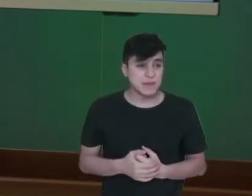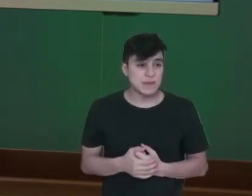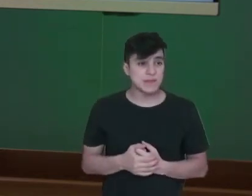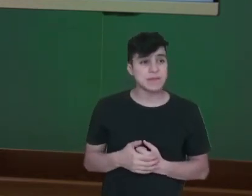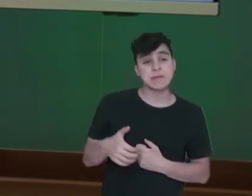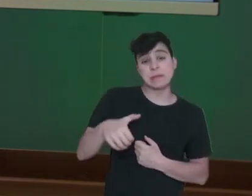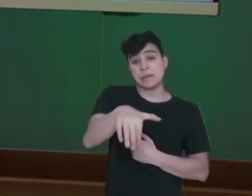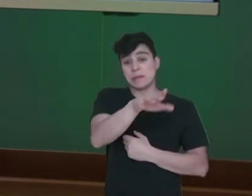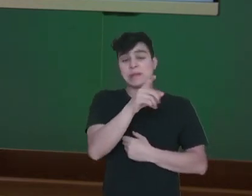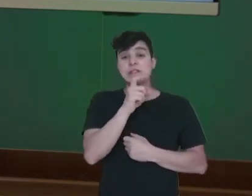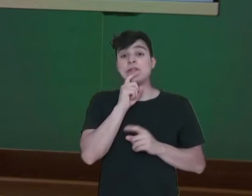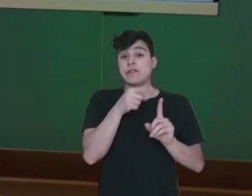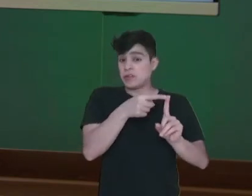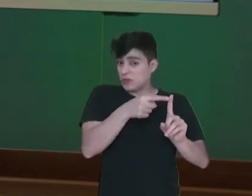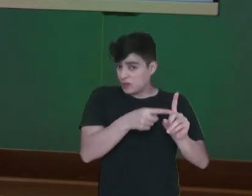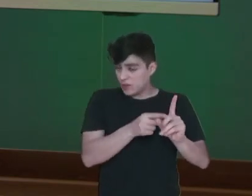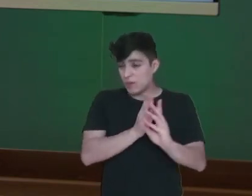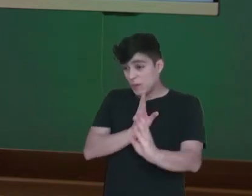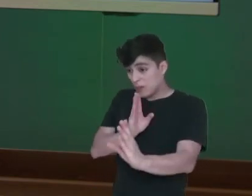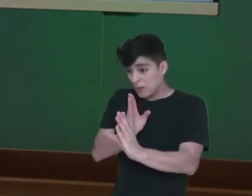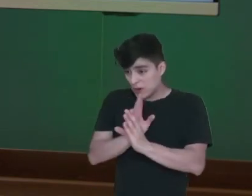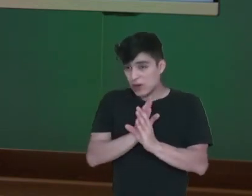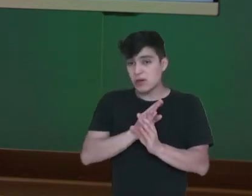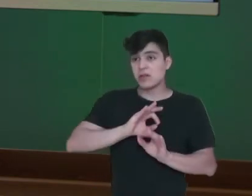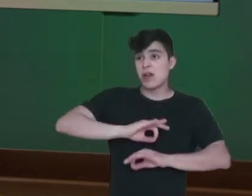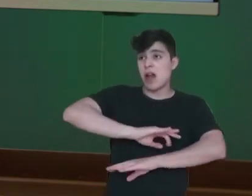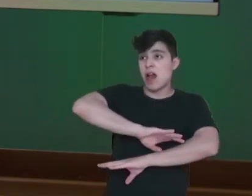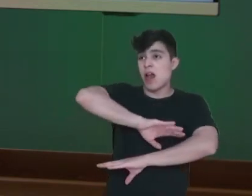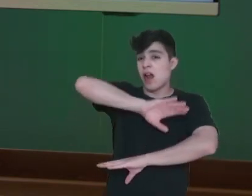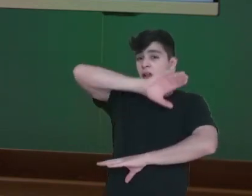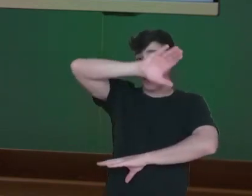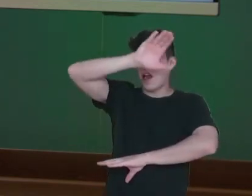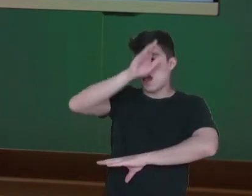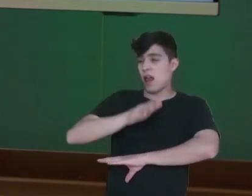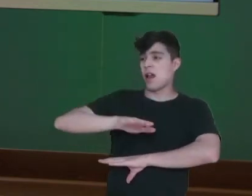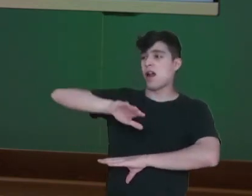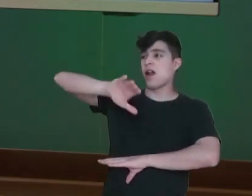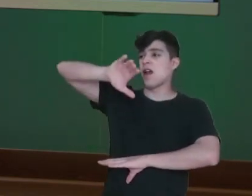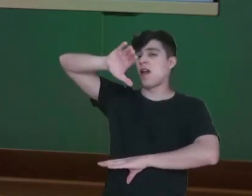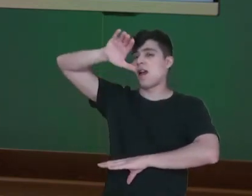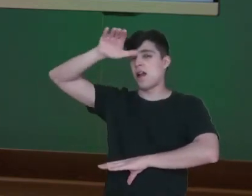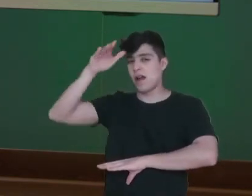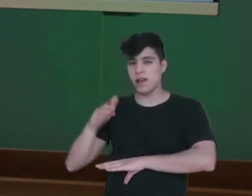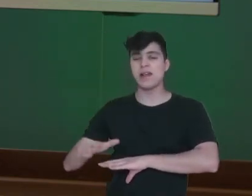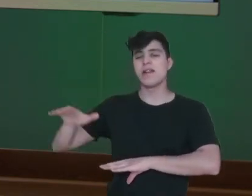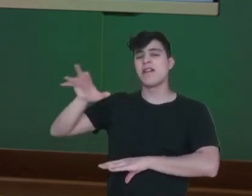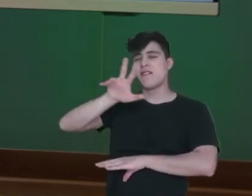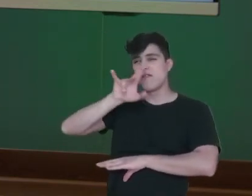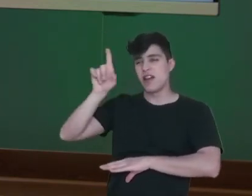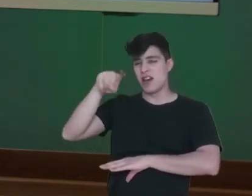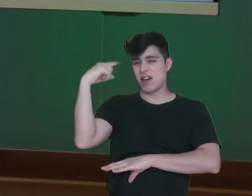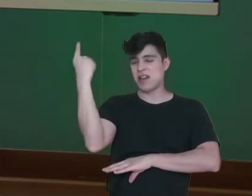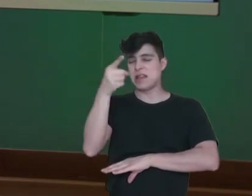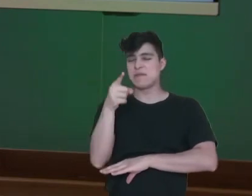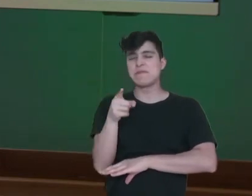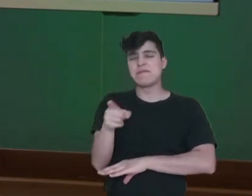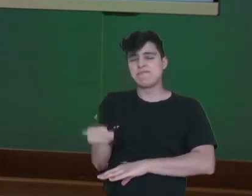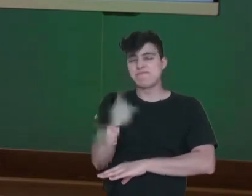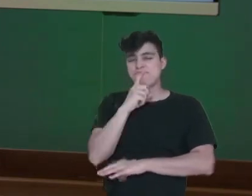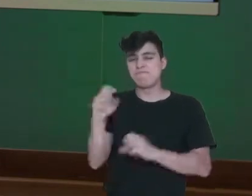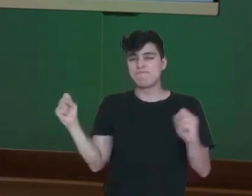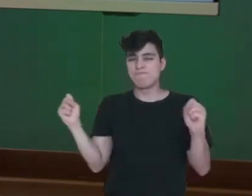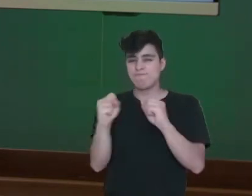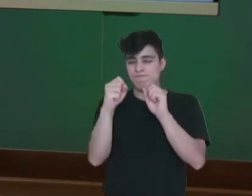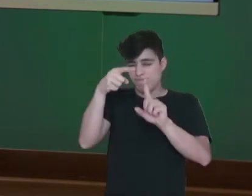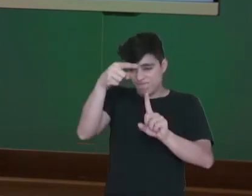mais baixas em função da altitude. Lugares de serra, lugares mais altos, temperaturas são mais